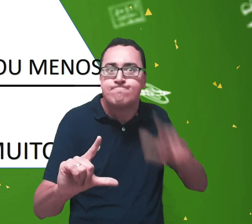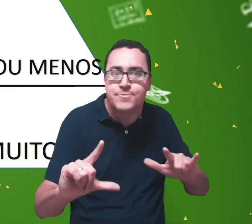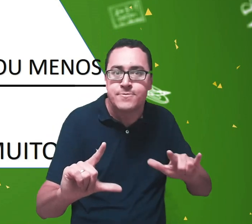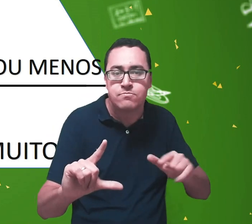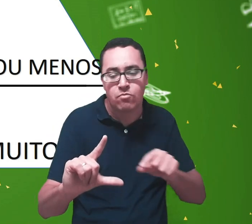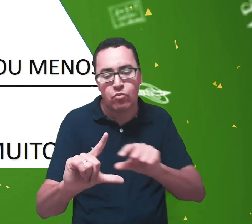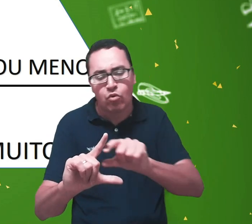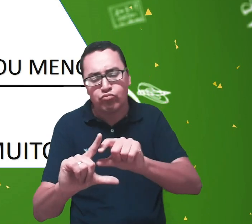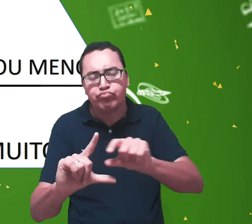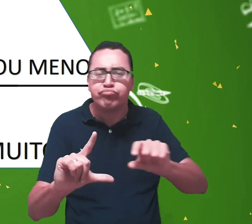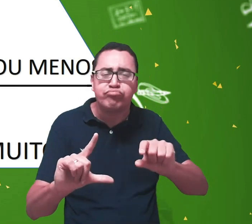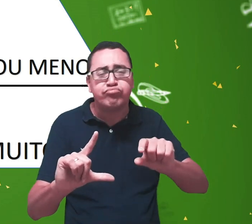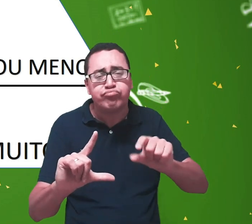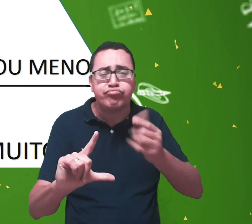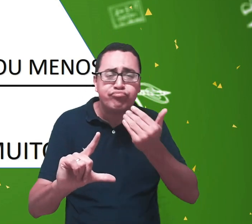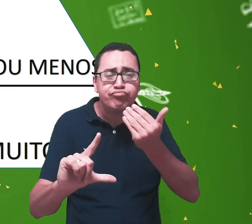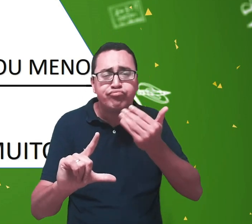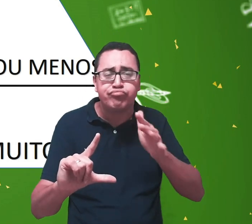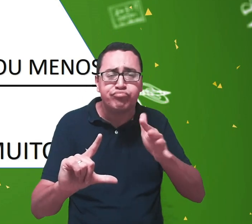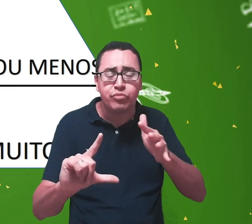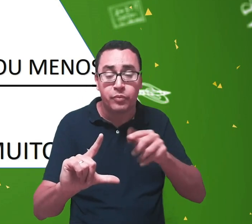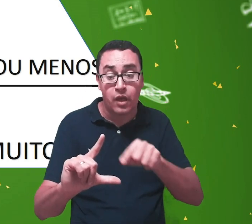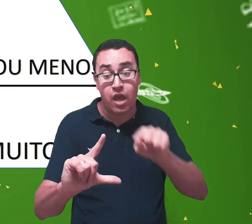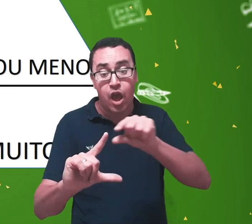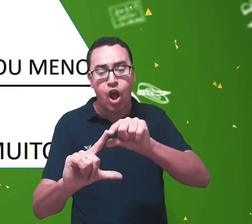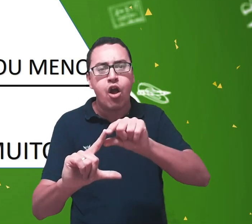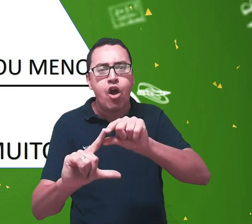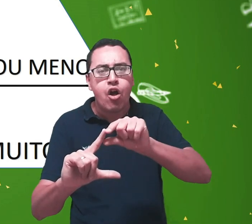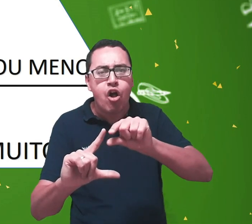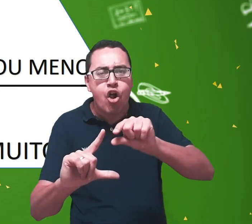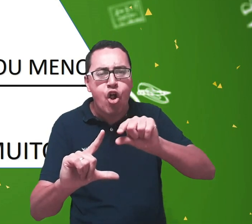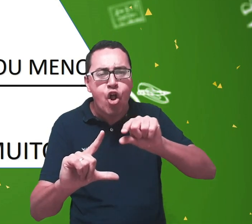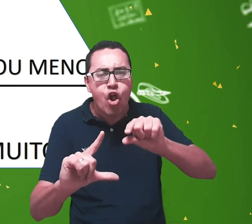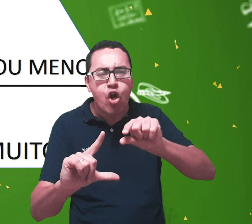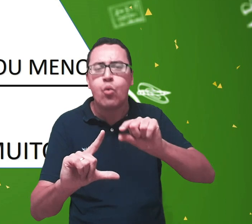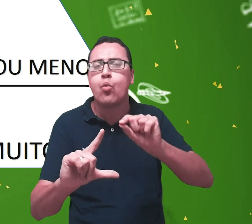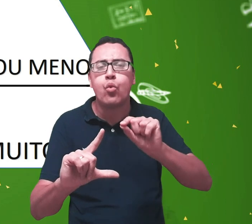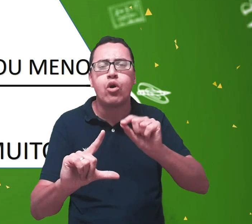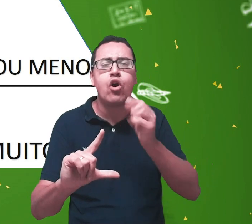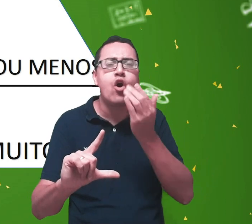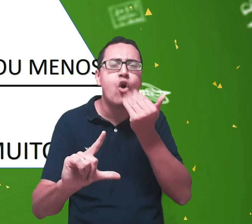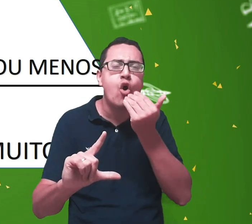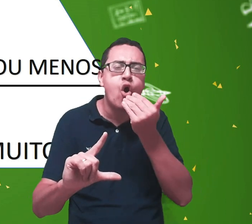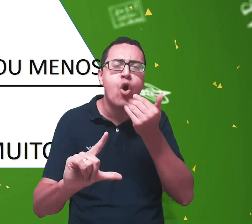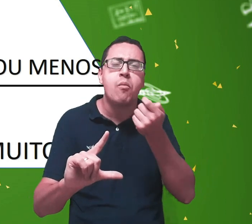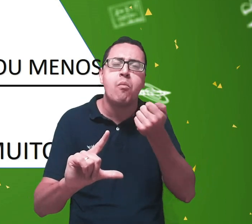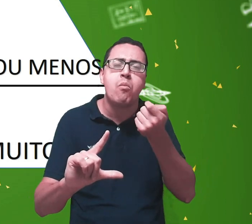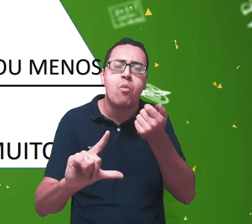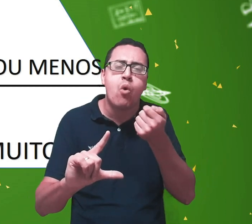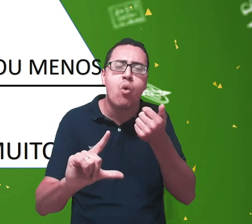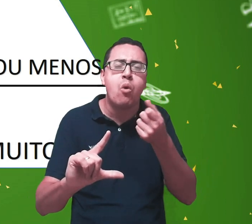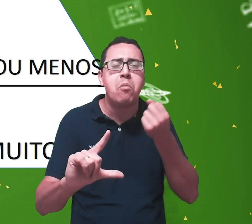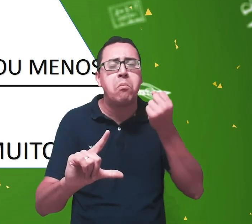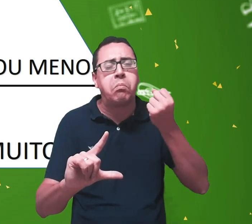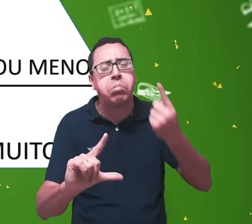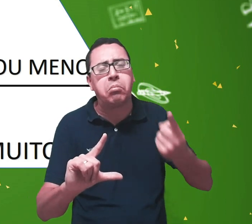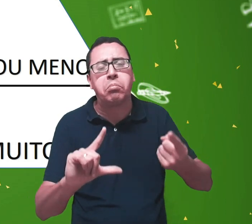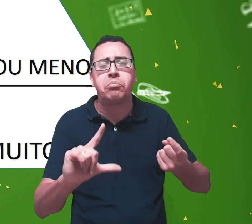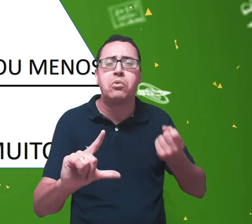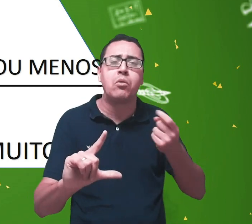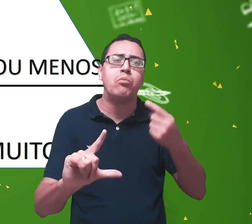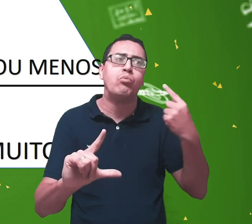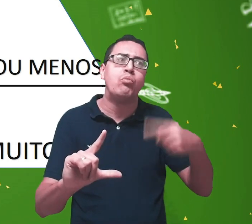bom? E em cima, na pontinha do triângulo, você vai colocar aqueles alimentos que você